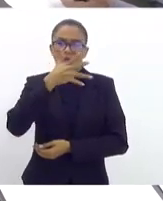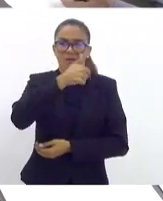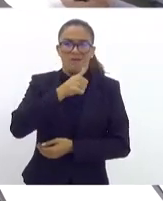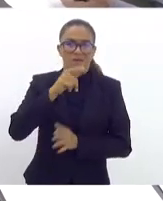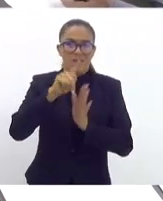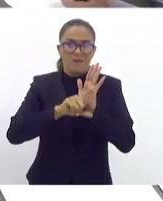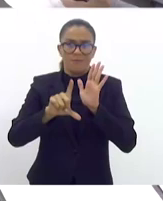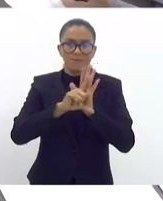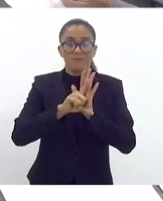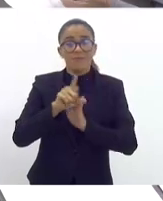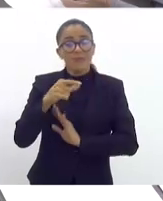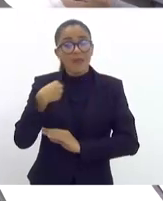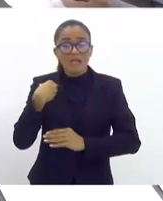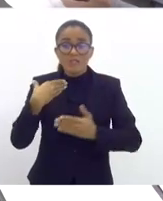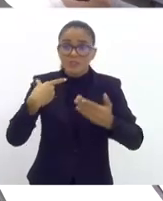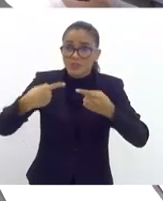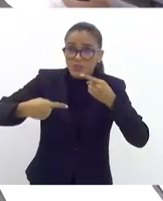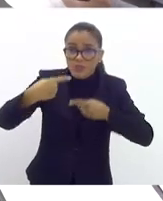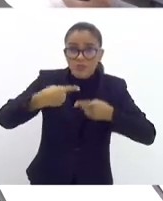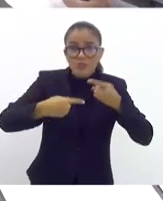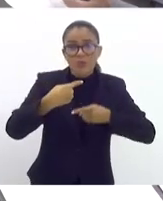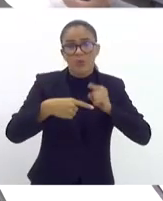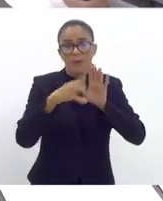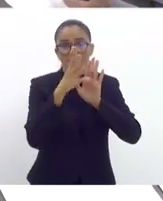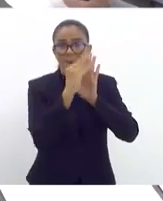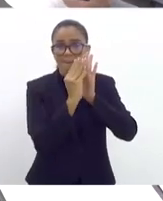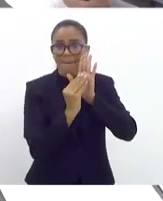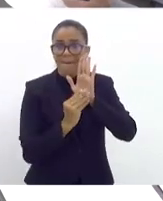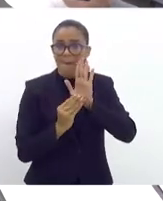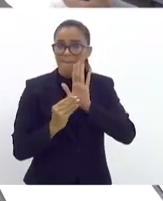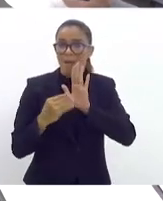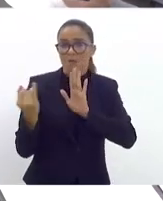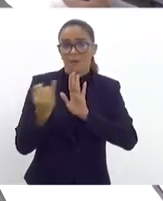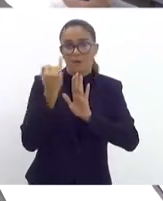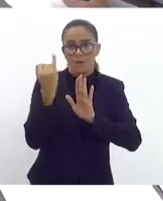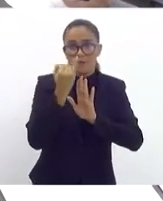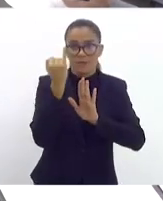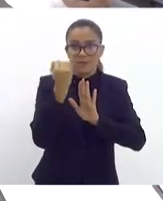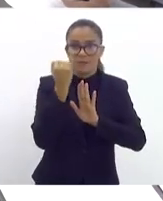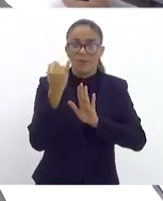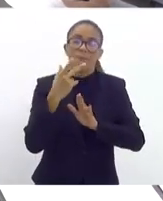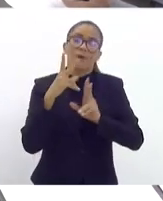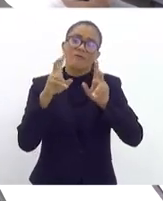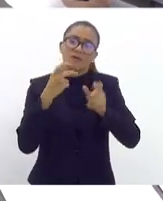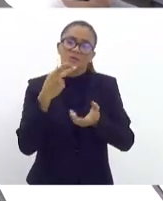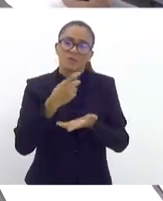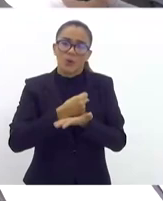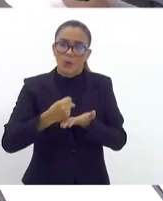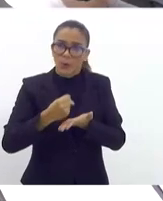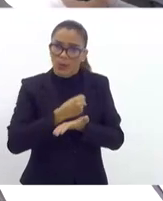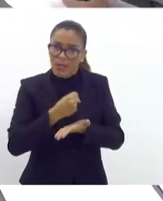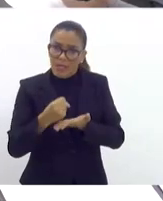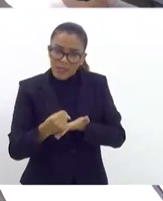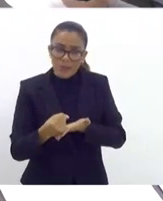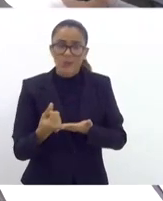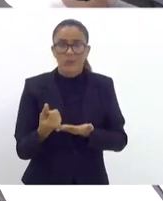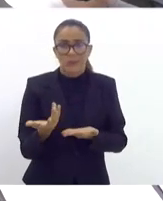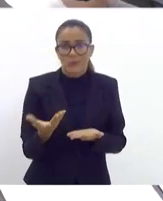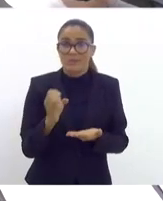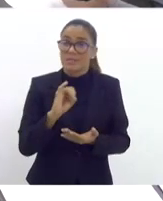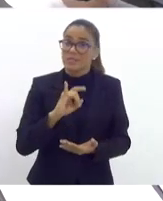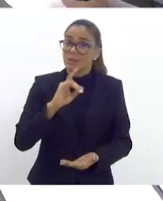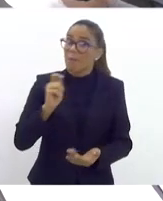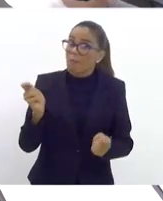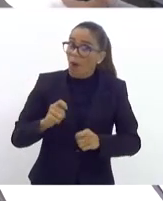enfrentar uma matéria relevante que essa questão da inconstitucionalidade quando adentra em concessões a gente teria poder ou não de impor